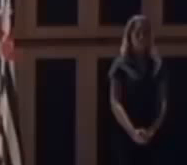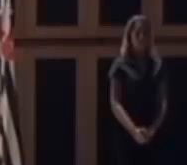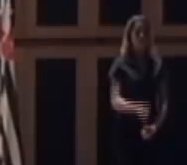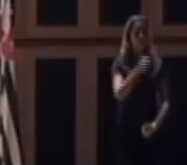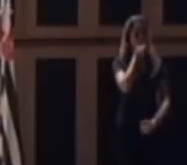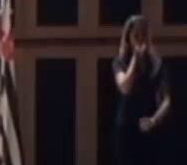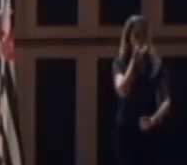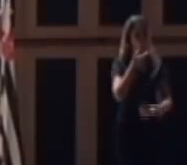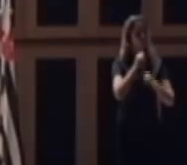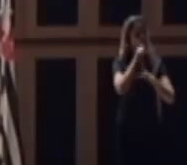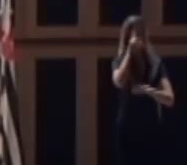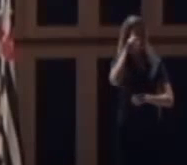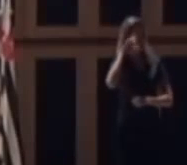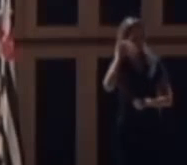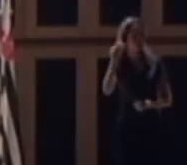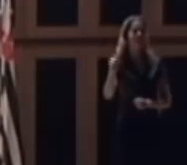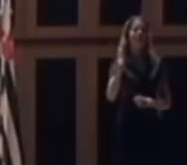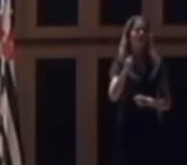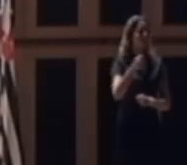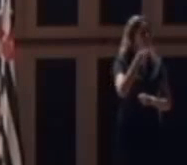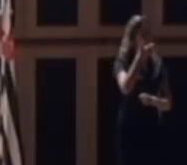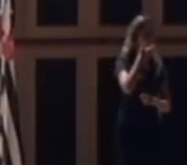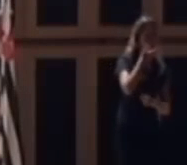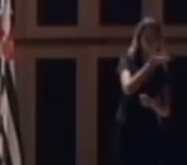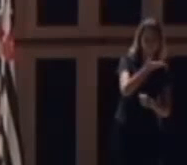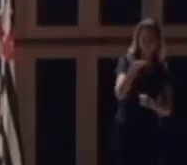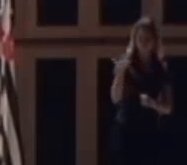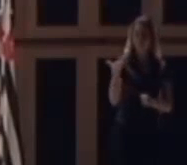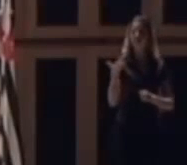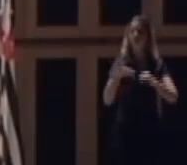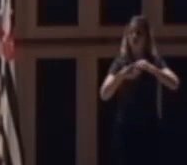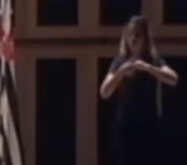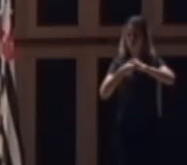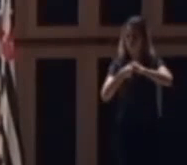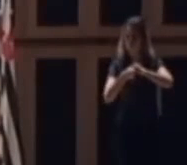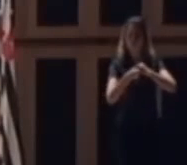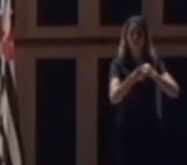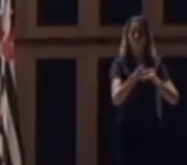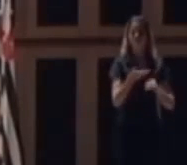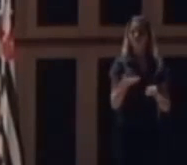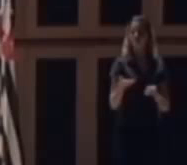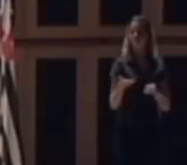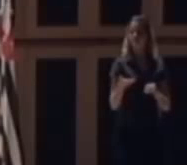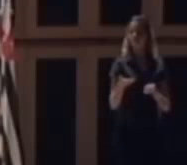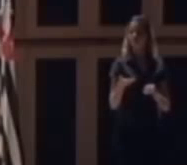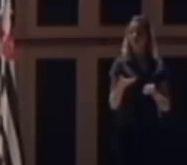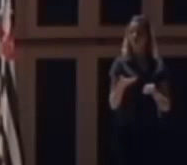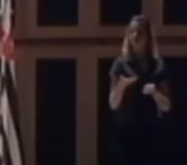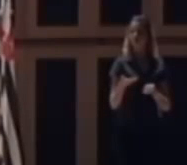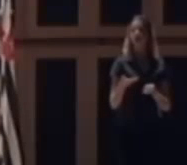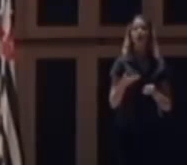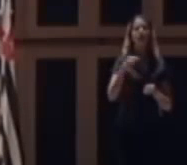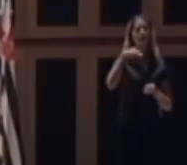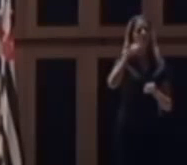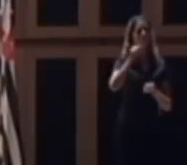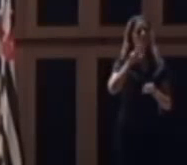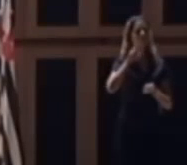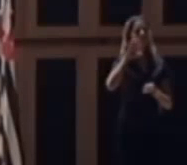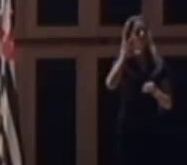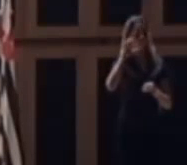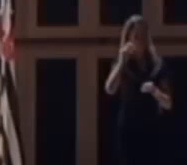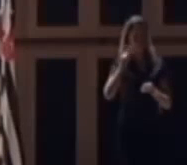Bom dia, senhoras, bom dia, senhores. Cumprimento na pessoa do Dr. Marcelo Matos Araújo,